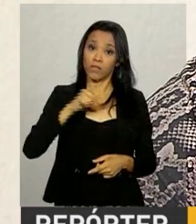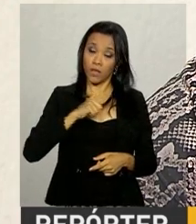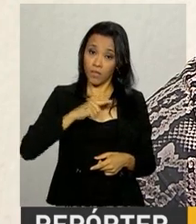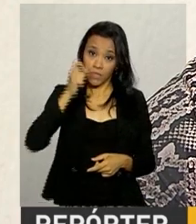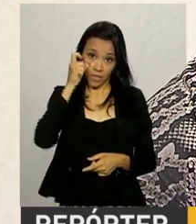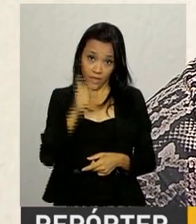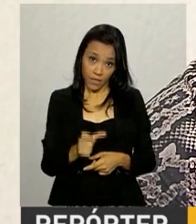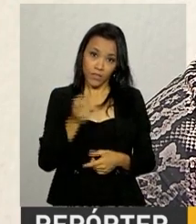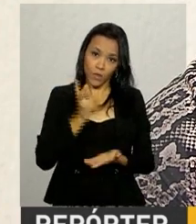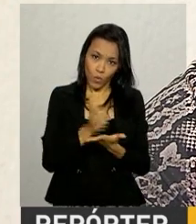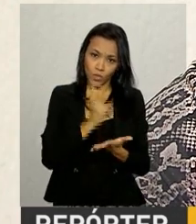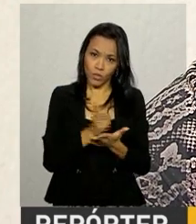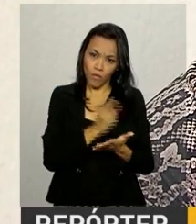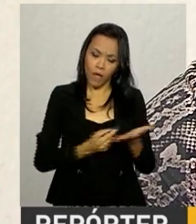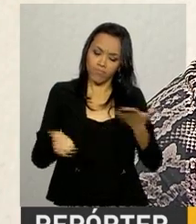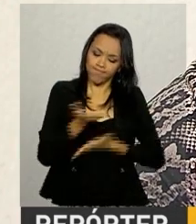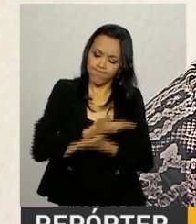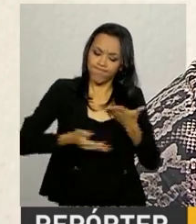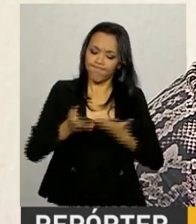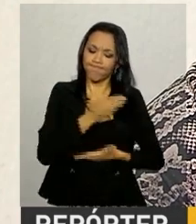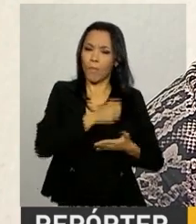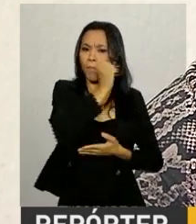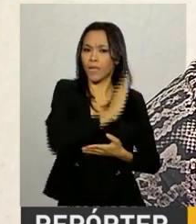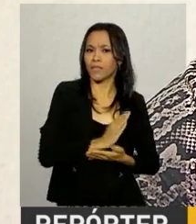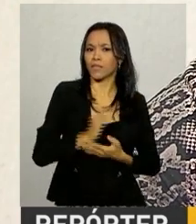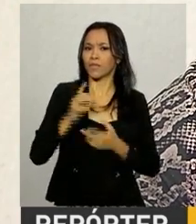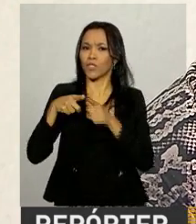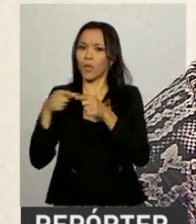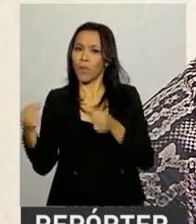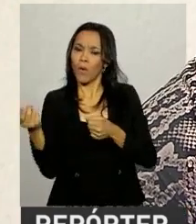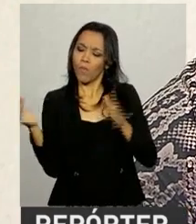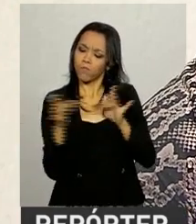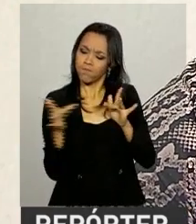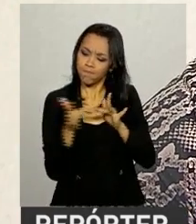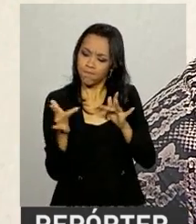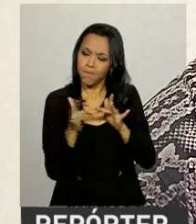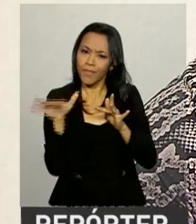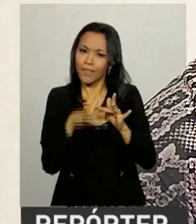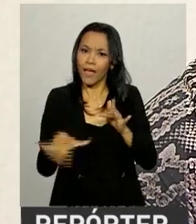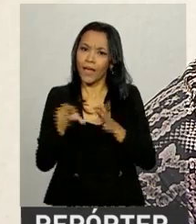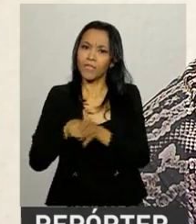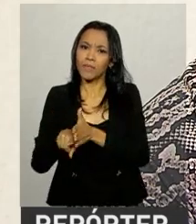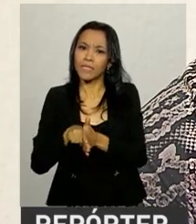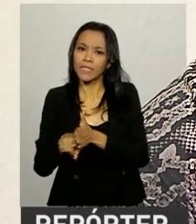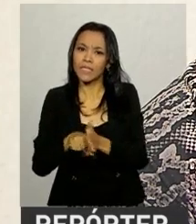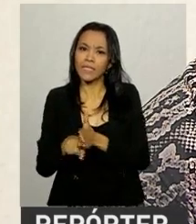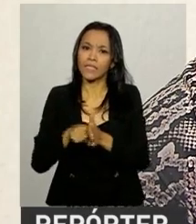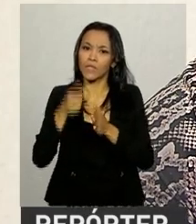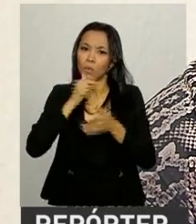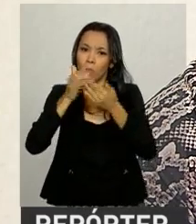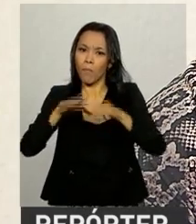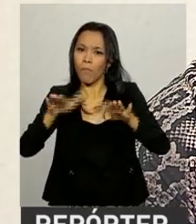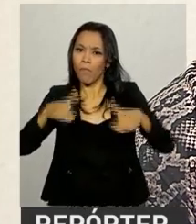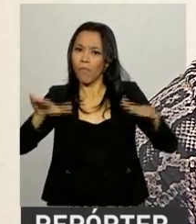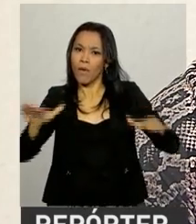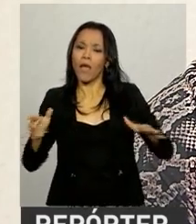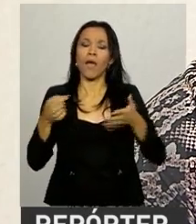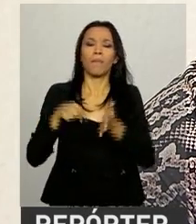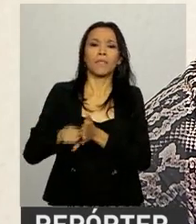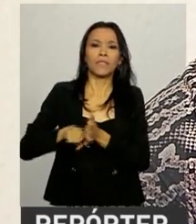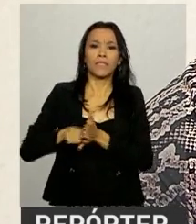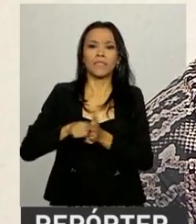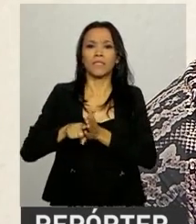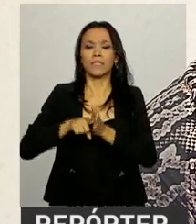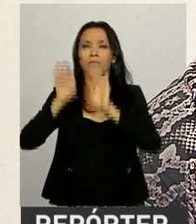continuar cooperando e aprofundar a cooperação com o Japão no setor de pesquisa marinha, oceânica, pesquisa